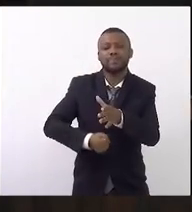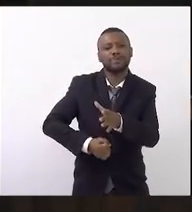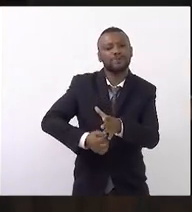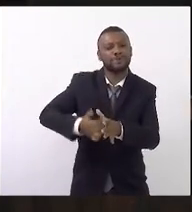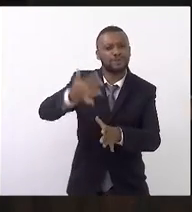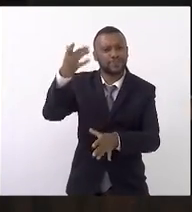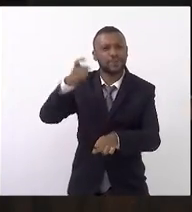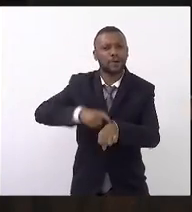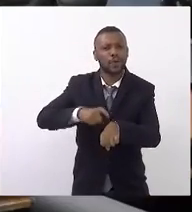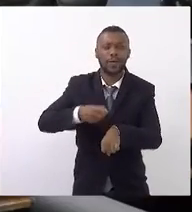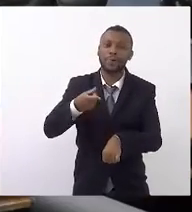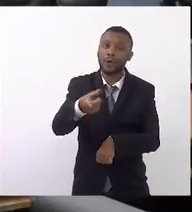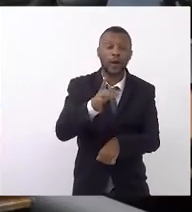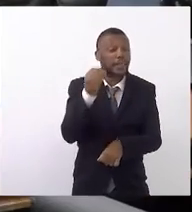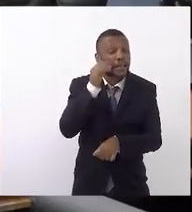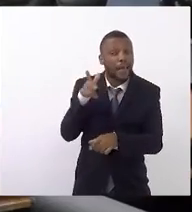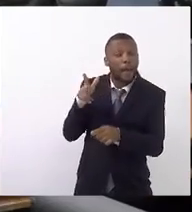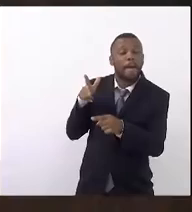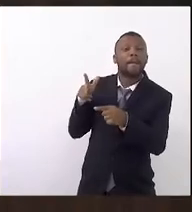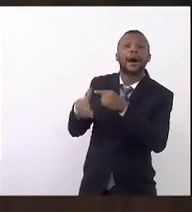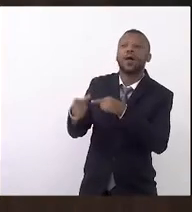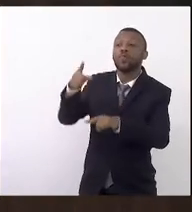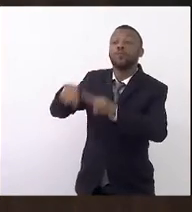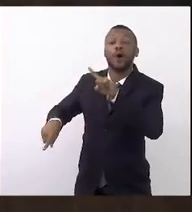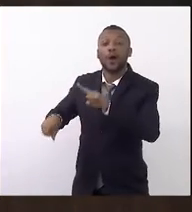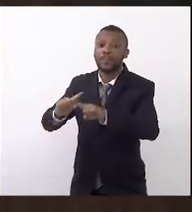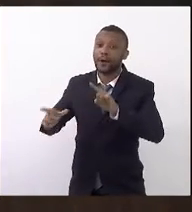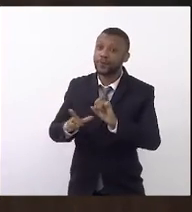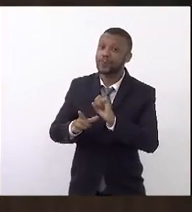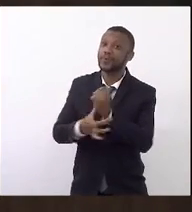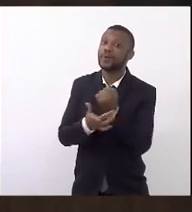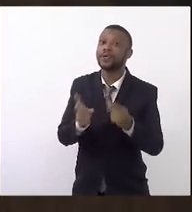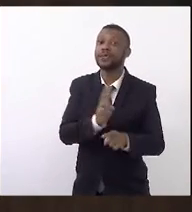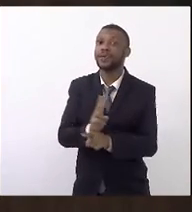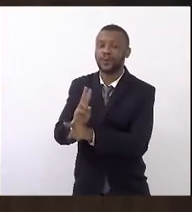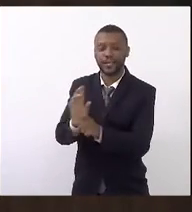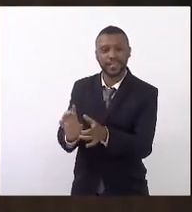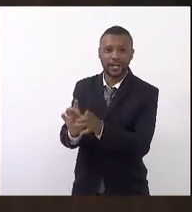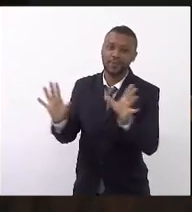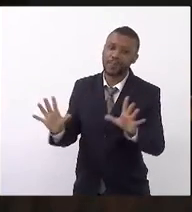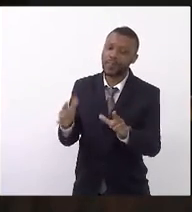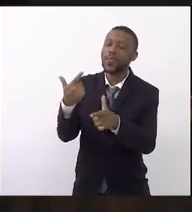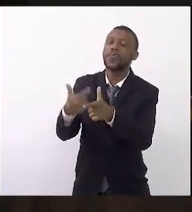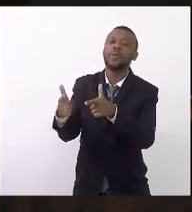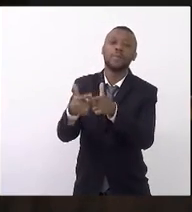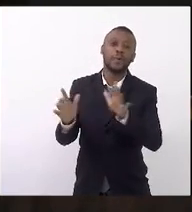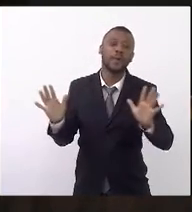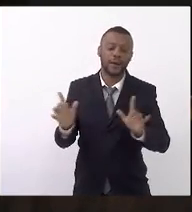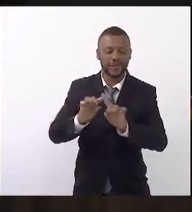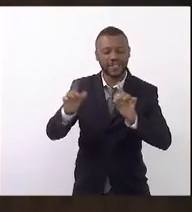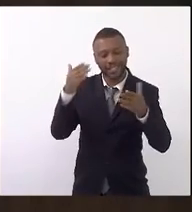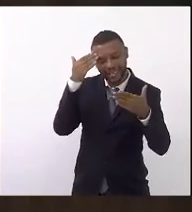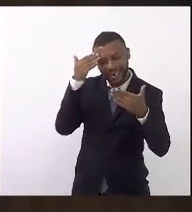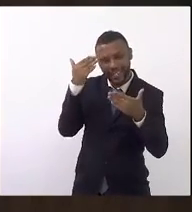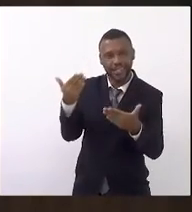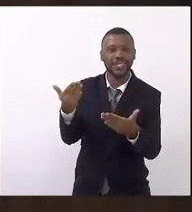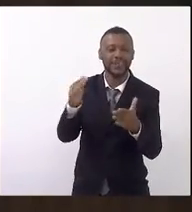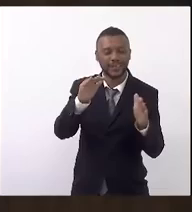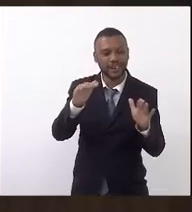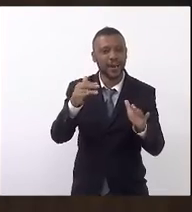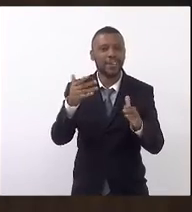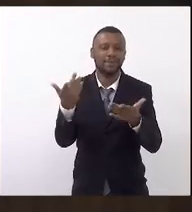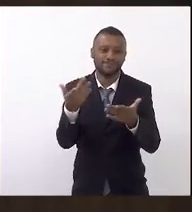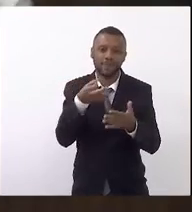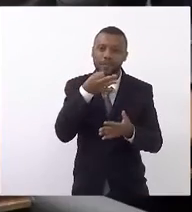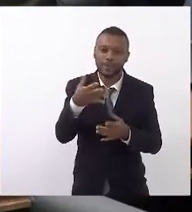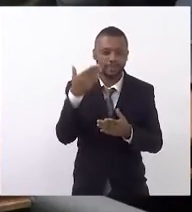você quiser. Esse eu tentei barrar ali em cima, mas a segurança deixou liberar, presidente. É um problema. Obrigado, mesmo. Deputada Dani Monteiro. Mas agradeço aqui a participação.